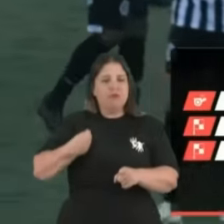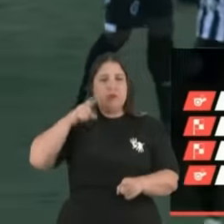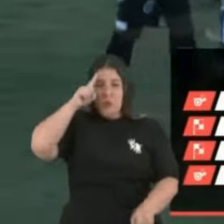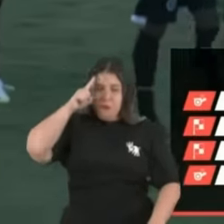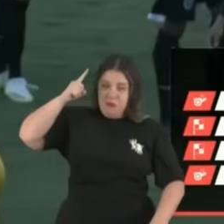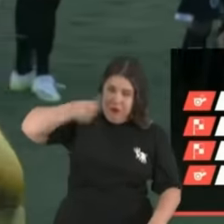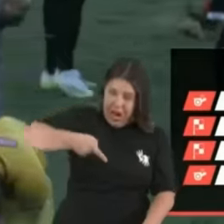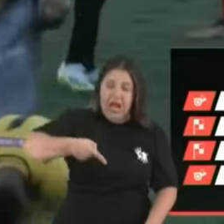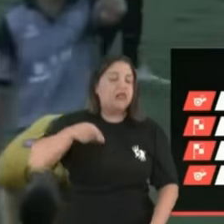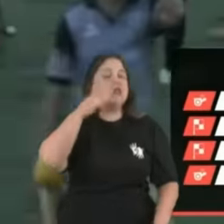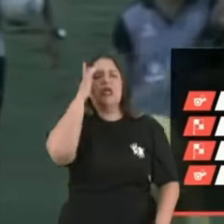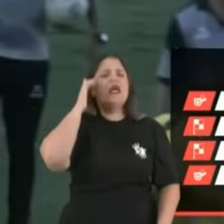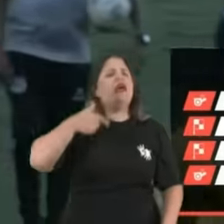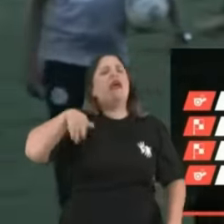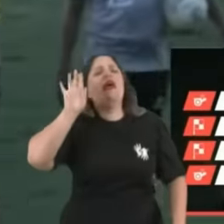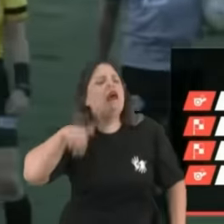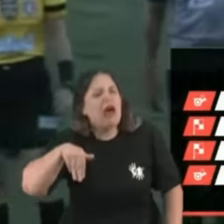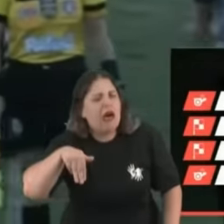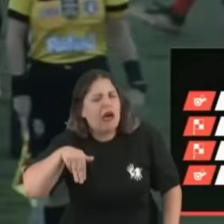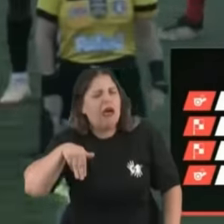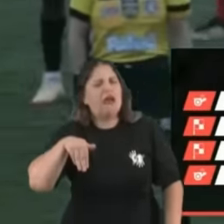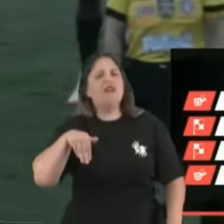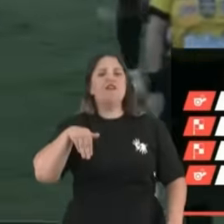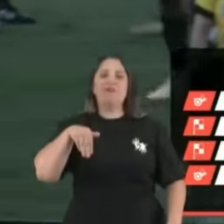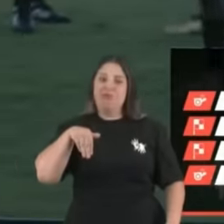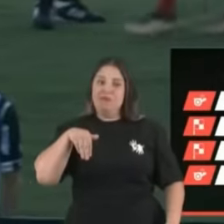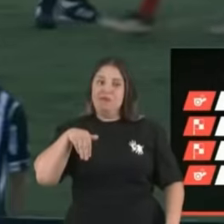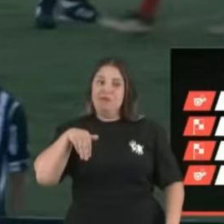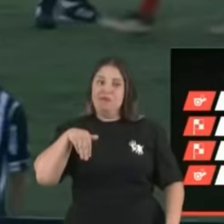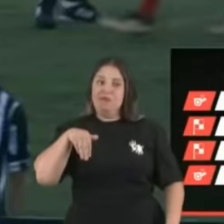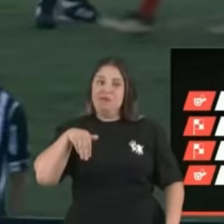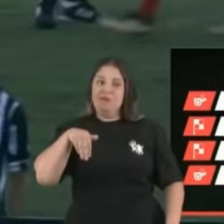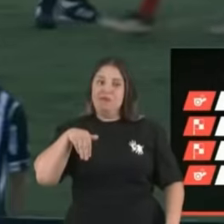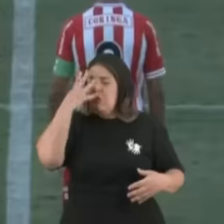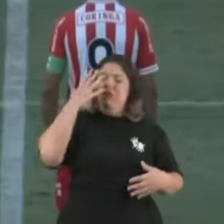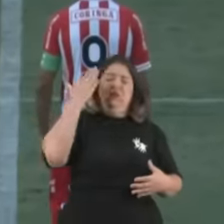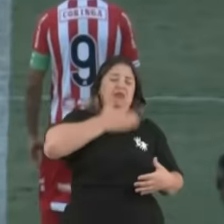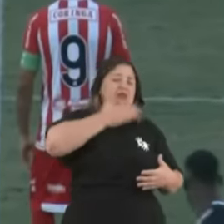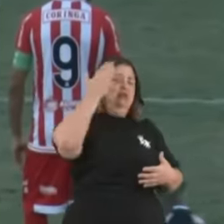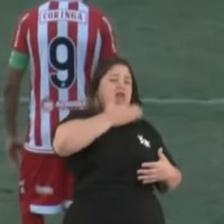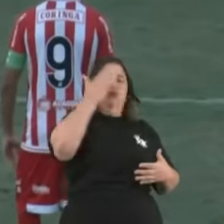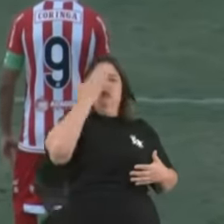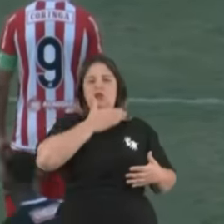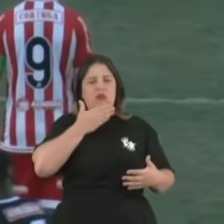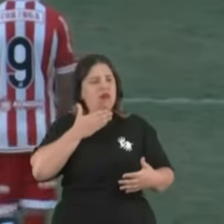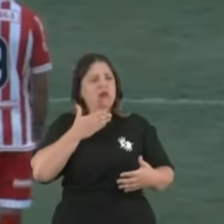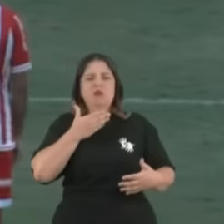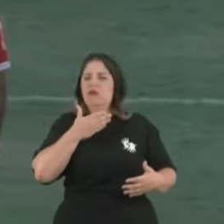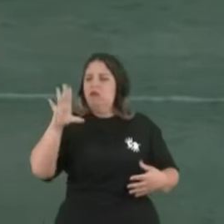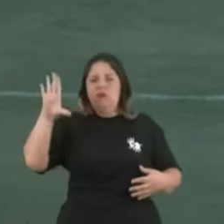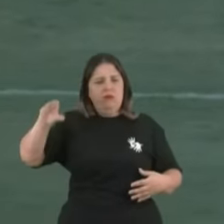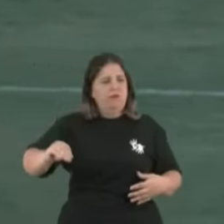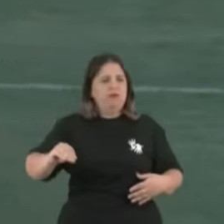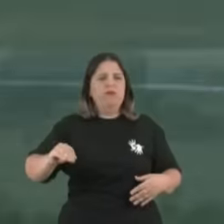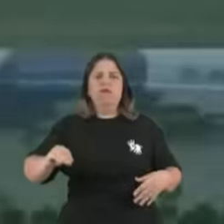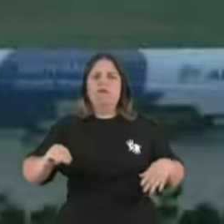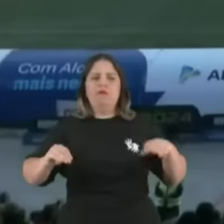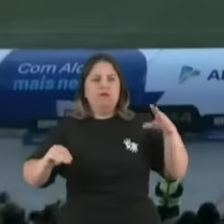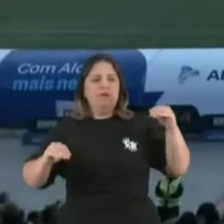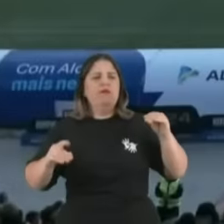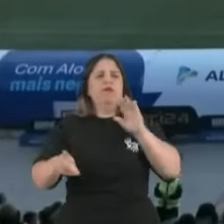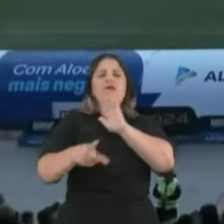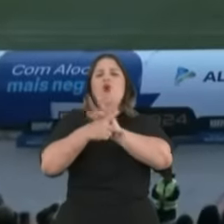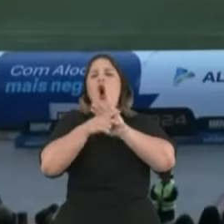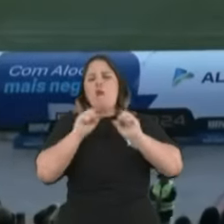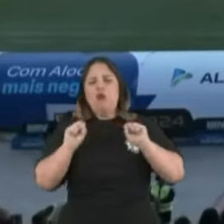tudo dentro de campo é o árbitro FIFA mineiro Paulo César Zanovelli. Tinham as luzes para a festa, né? Para a grande